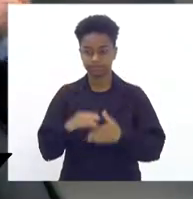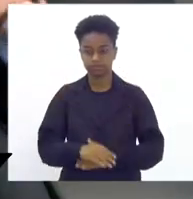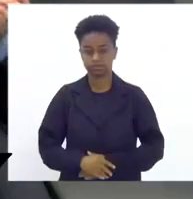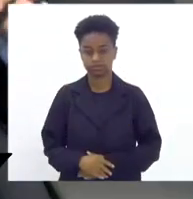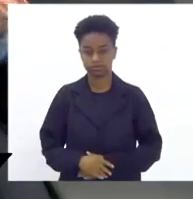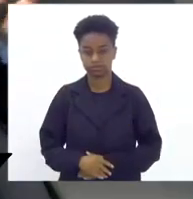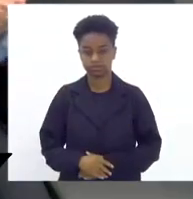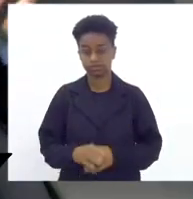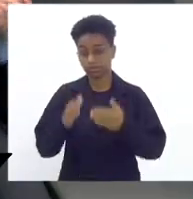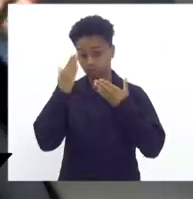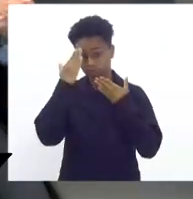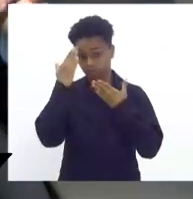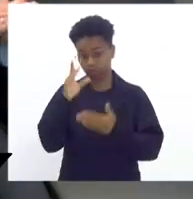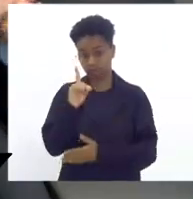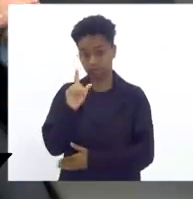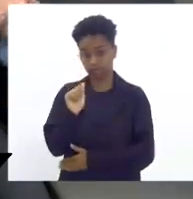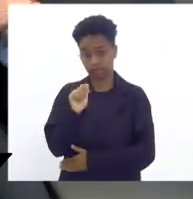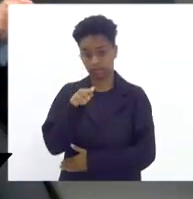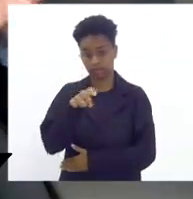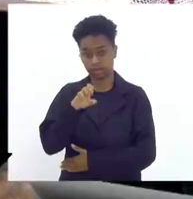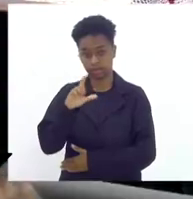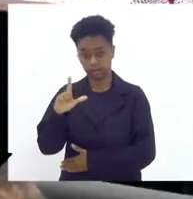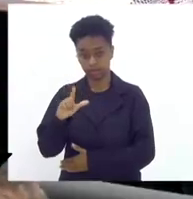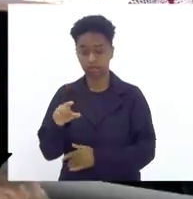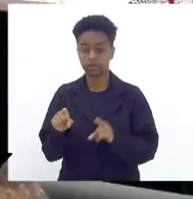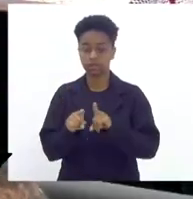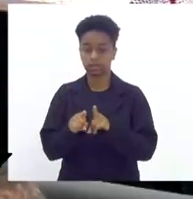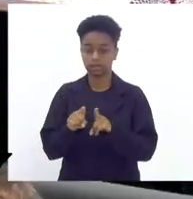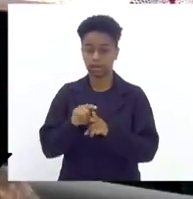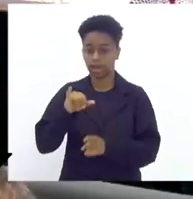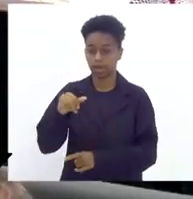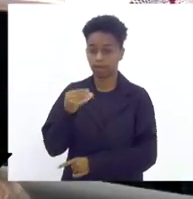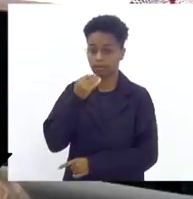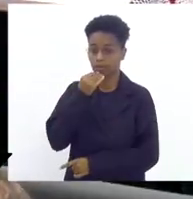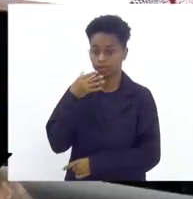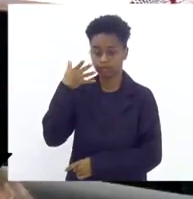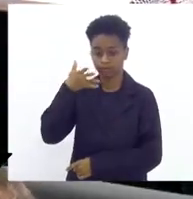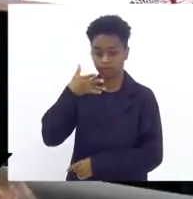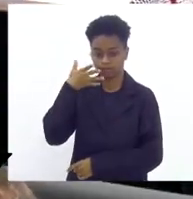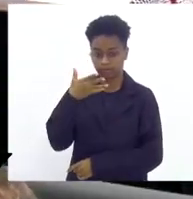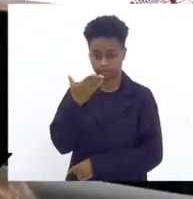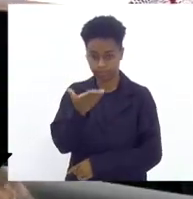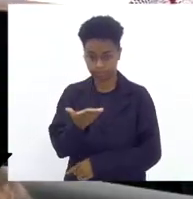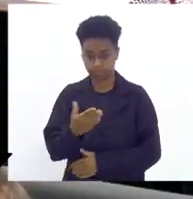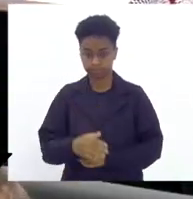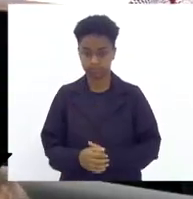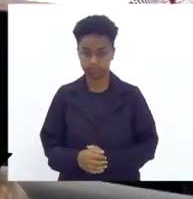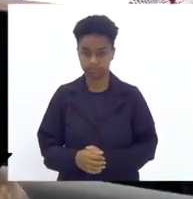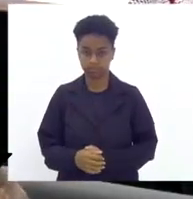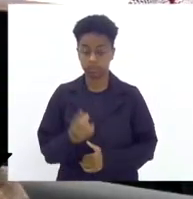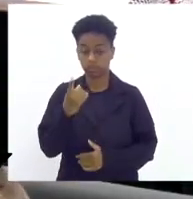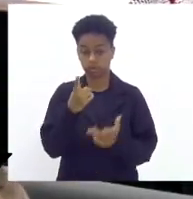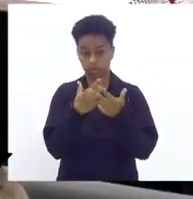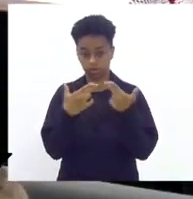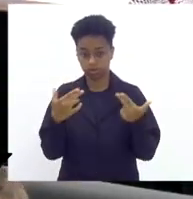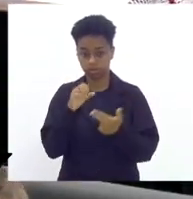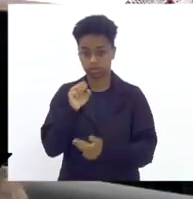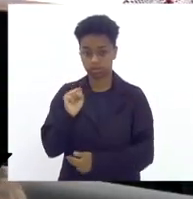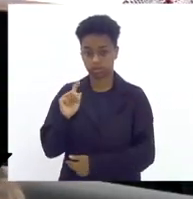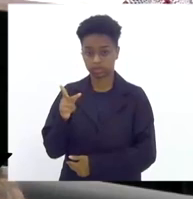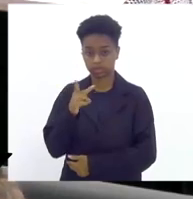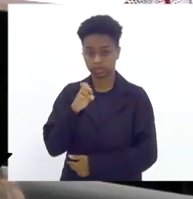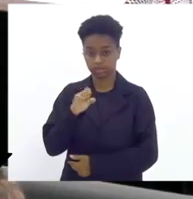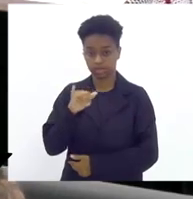Muitíssimo obrigada Daniel e pegando um Ganchinho aí do final da sua fala uma das coisas que a Sheila trouxe